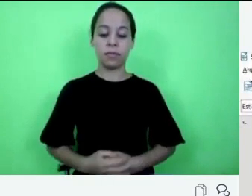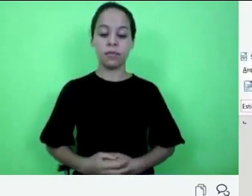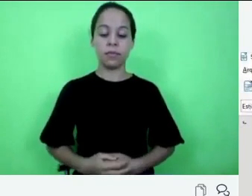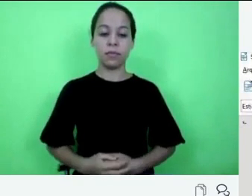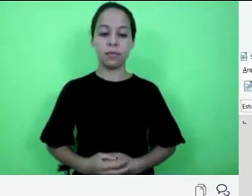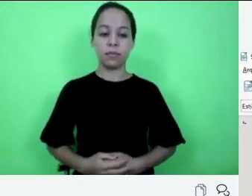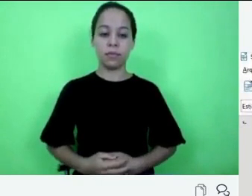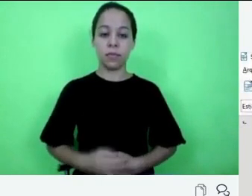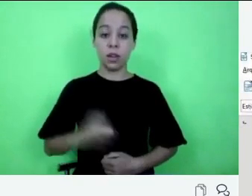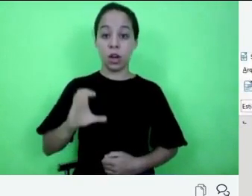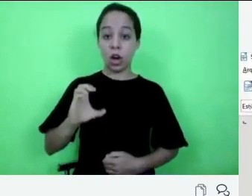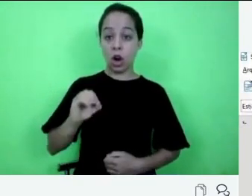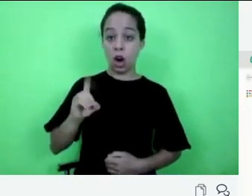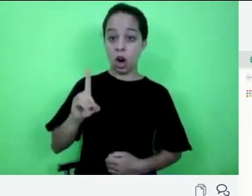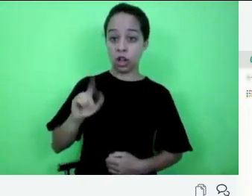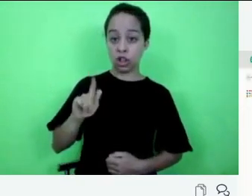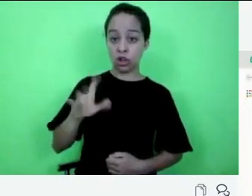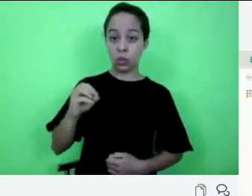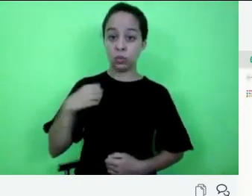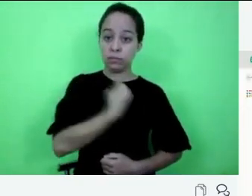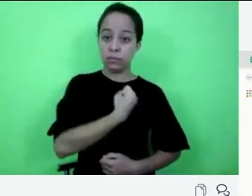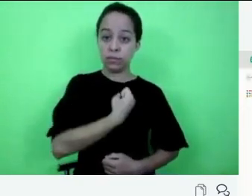Código de vaga 011,